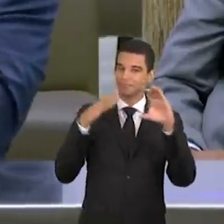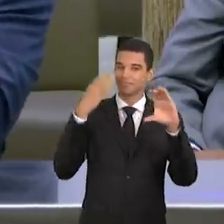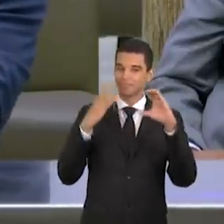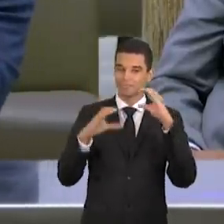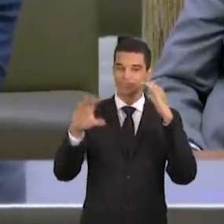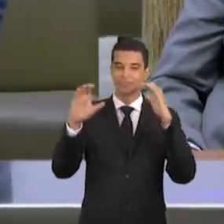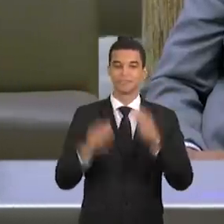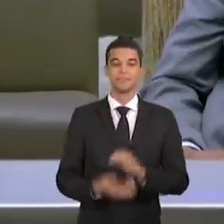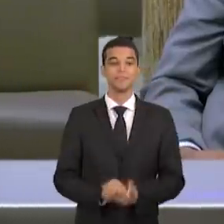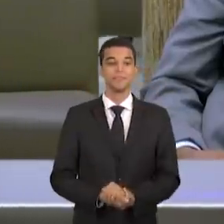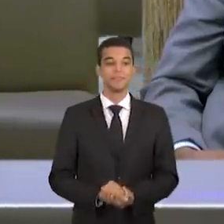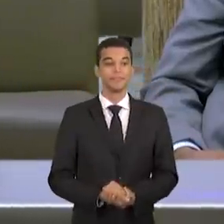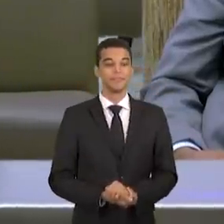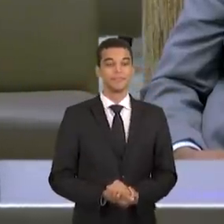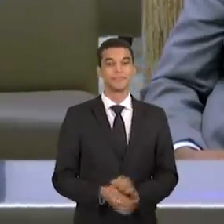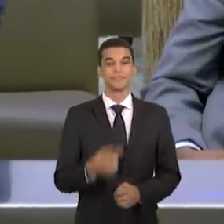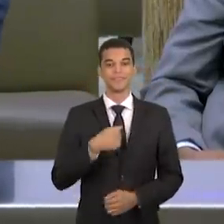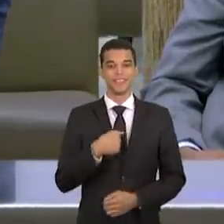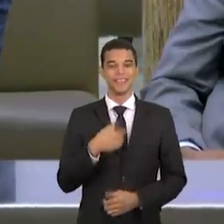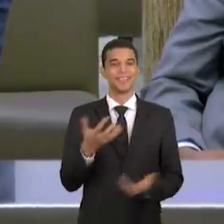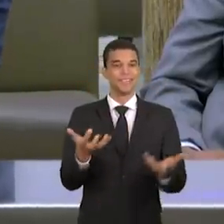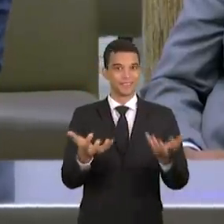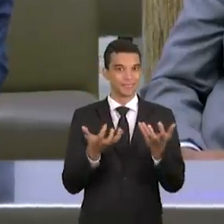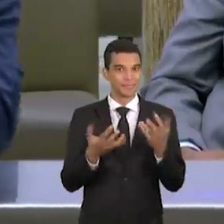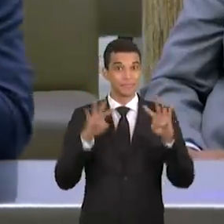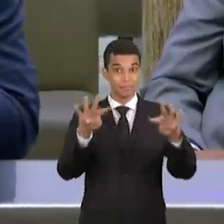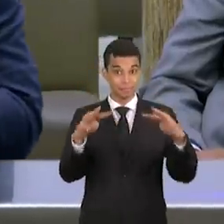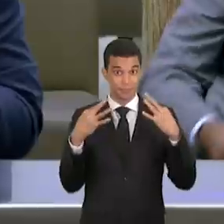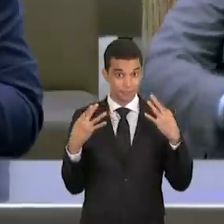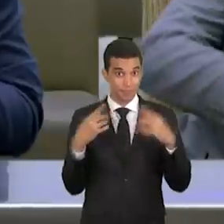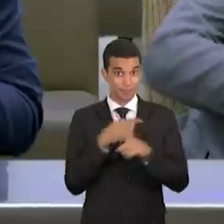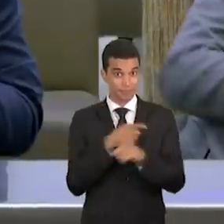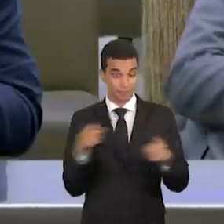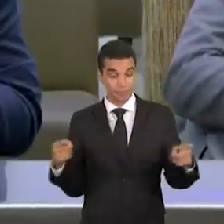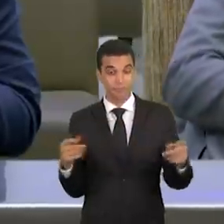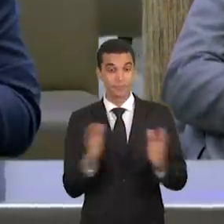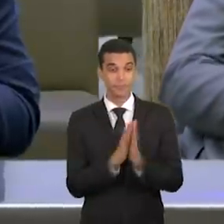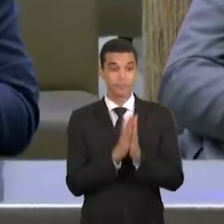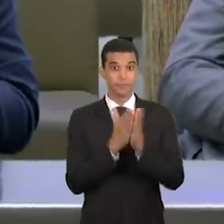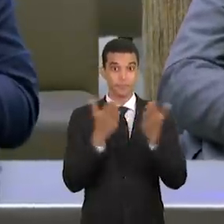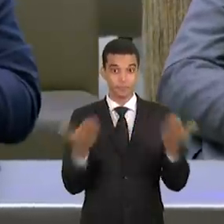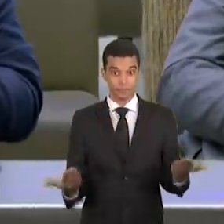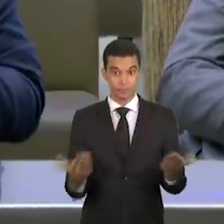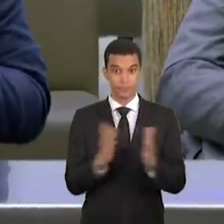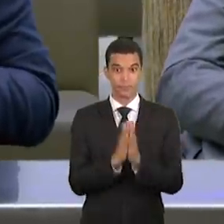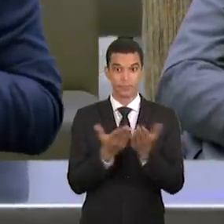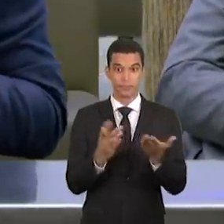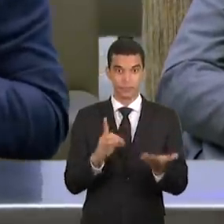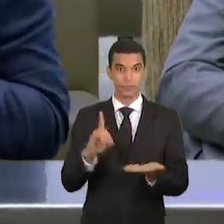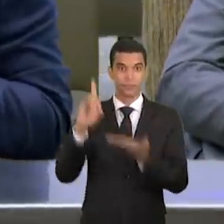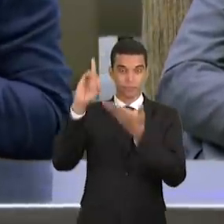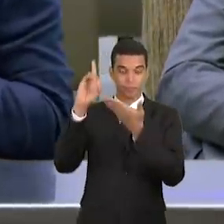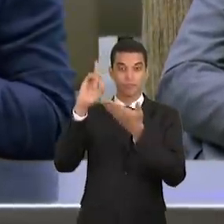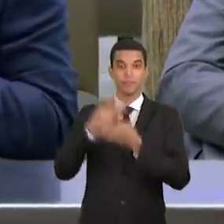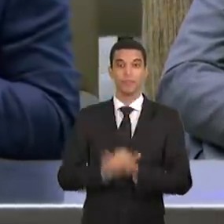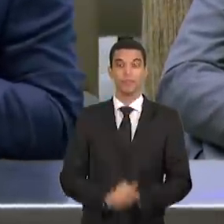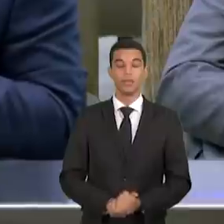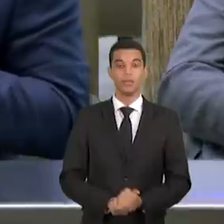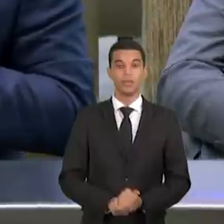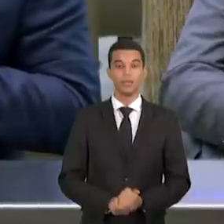a preciosa atenção de todos a abrirem as Bíblias no Evangelho conforme escreveu